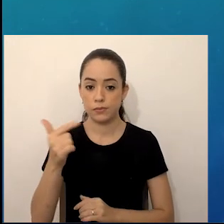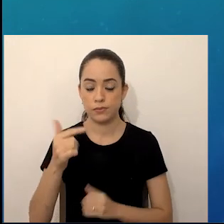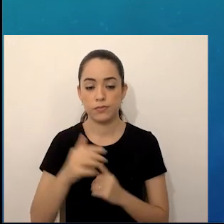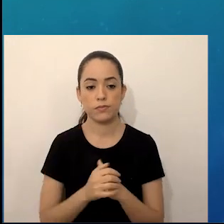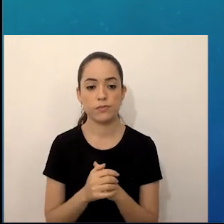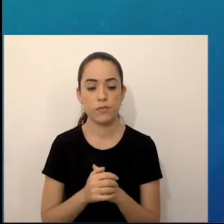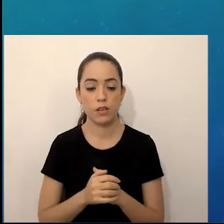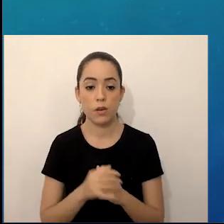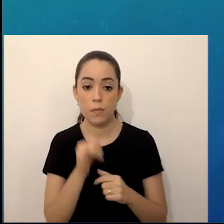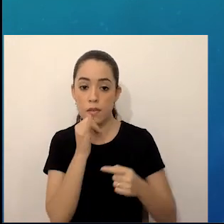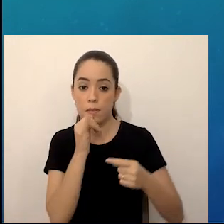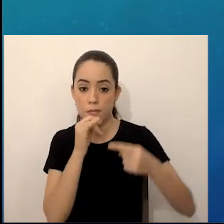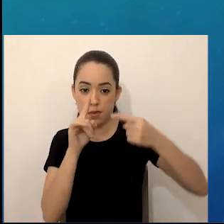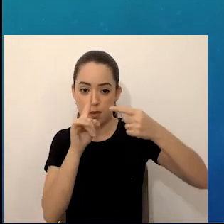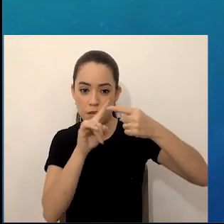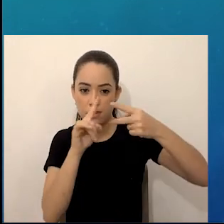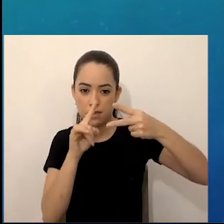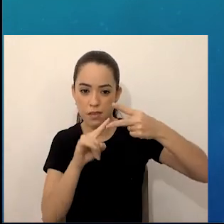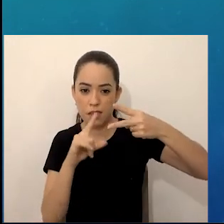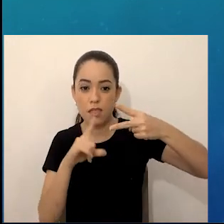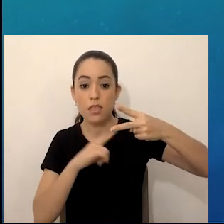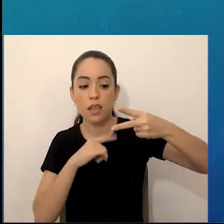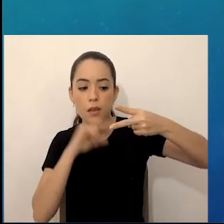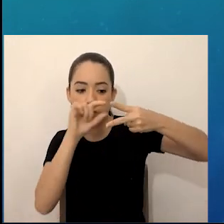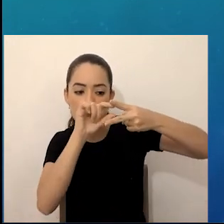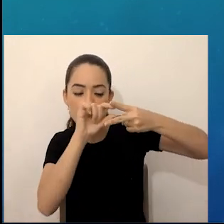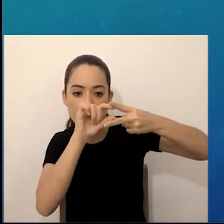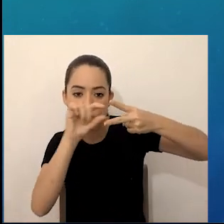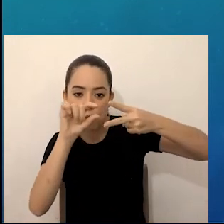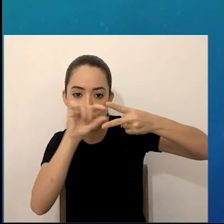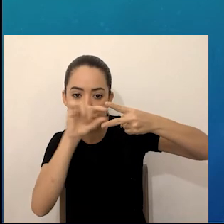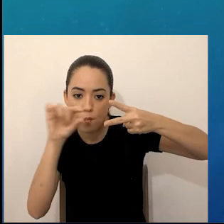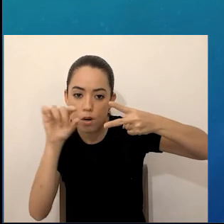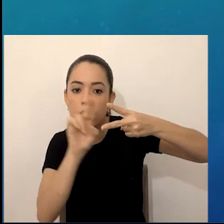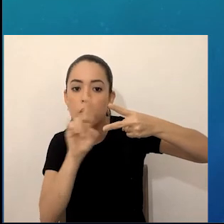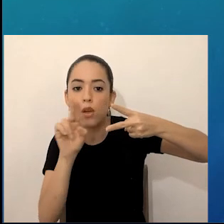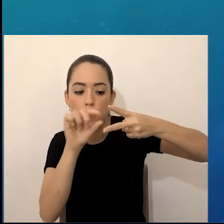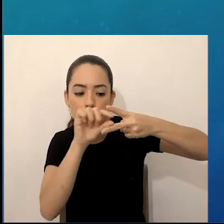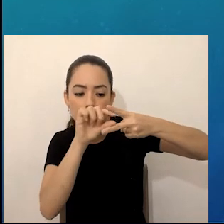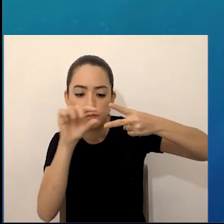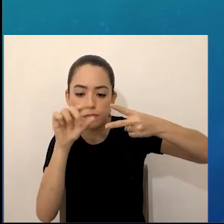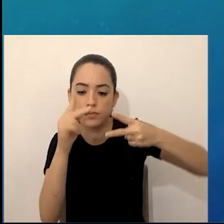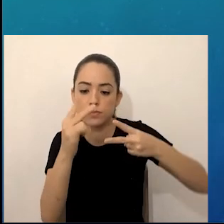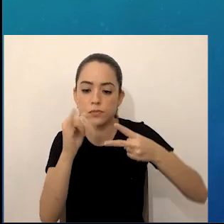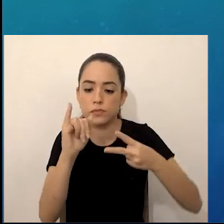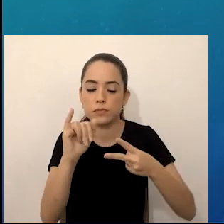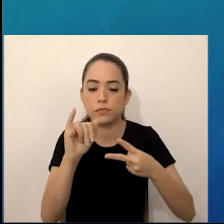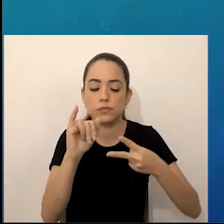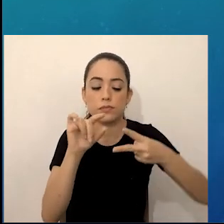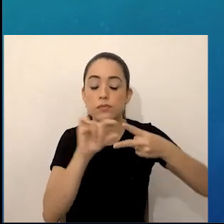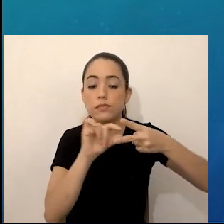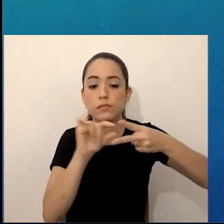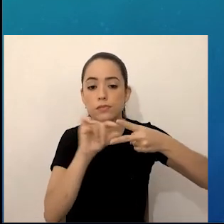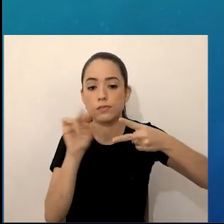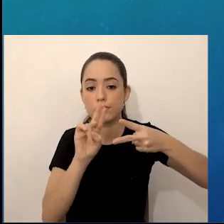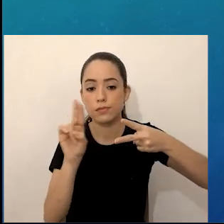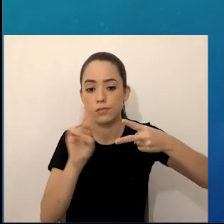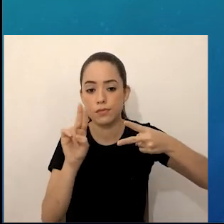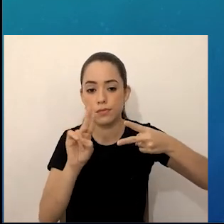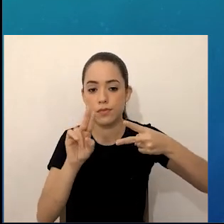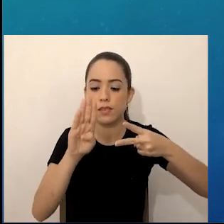O espaço compreendido entre o epiblasto e o hipoblasto